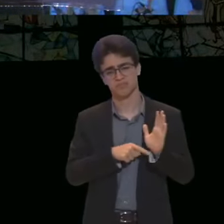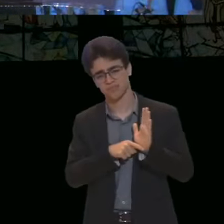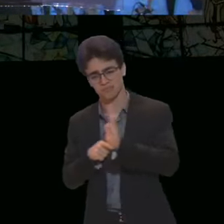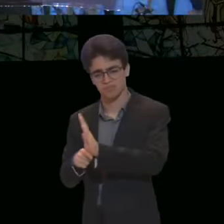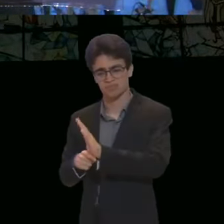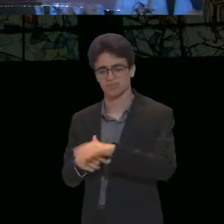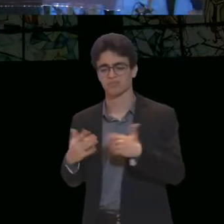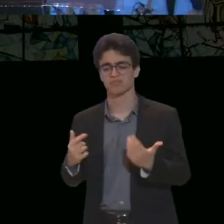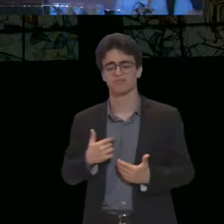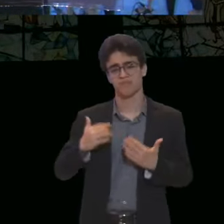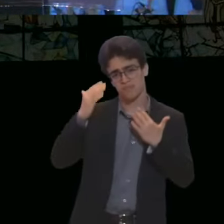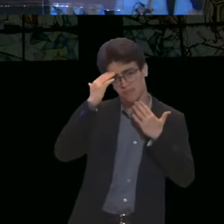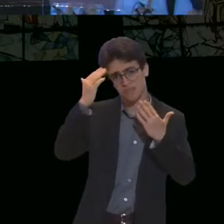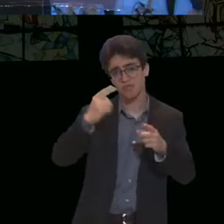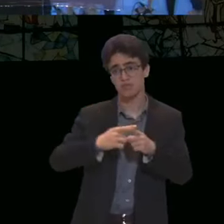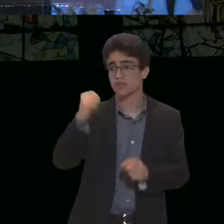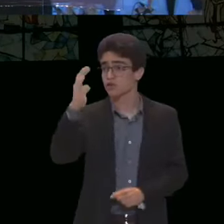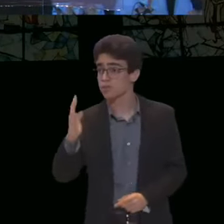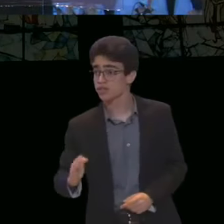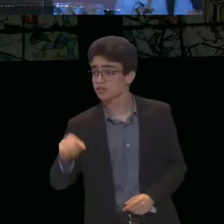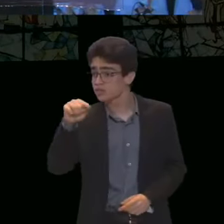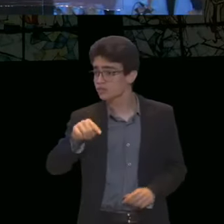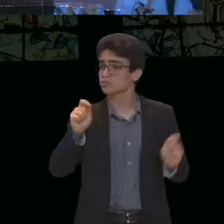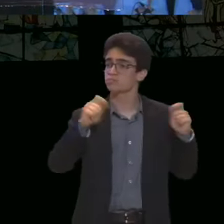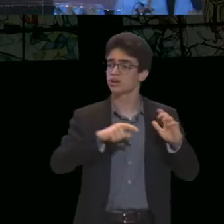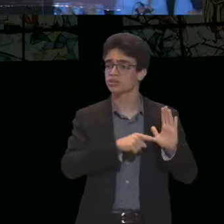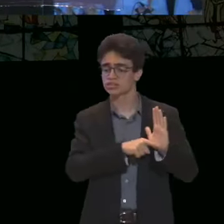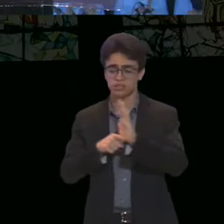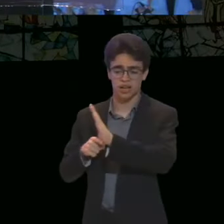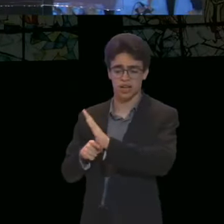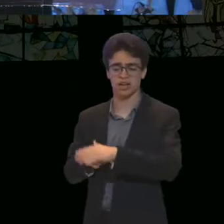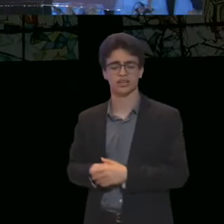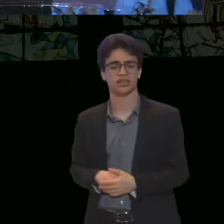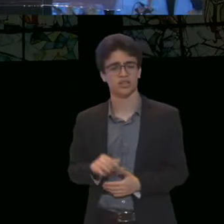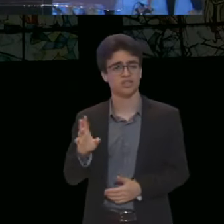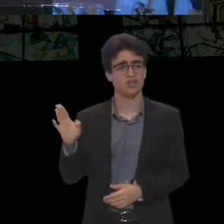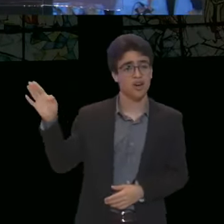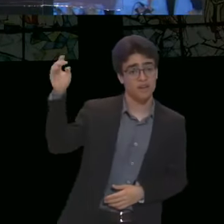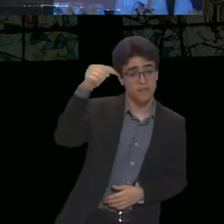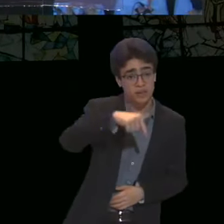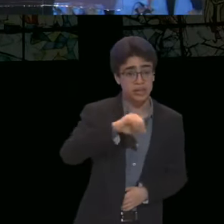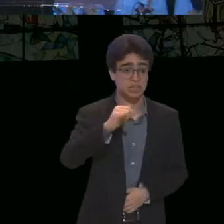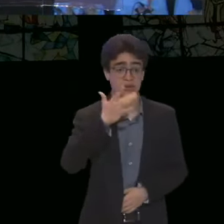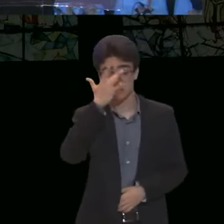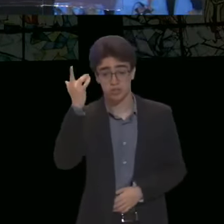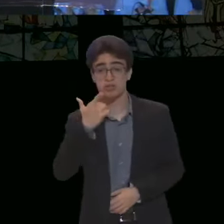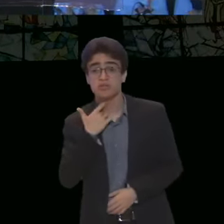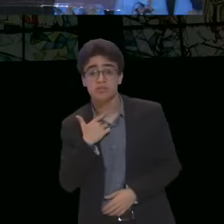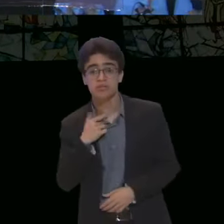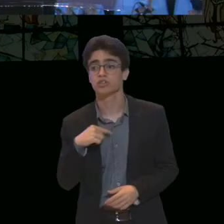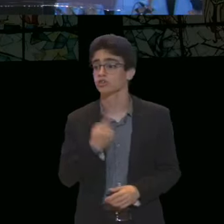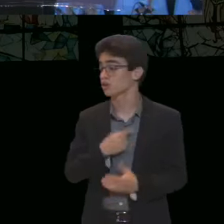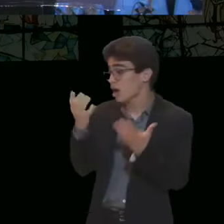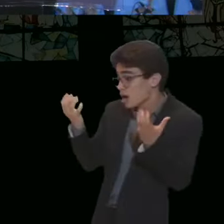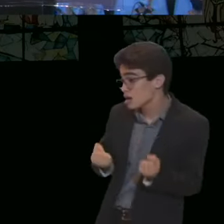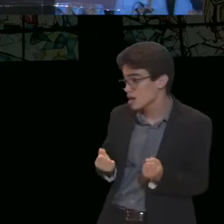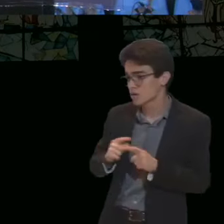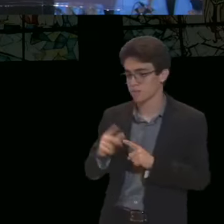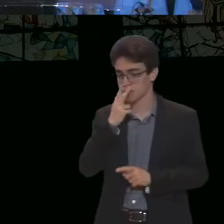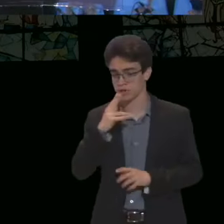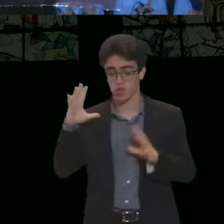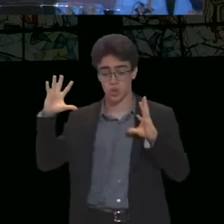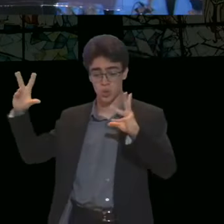muito grato a Deus que a igreja brasileira está podendo fazer. Só vem para cá quem quer. A gente está pronto a receber, mas não quer dizer que